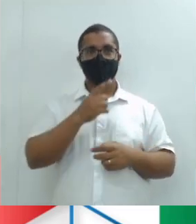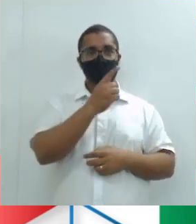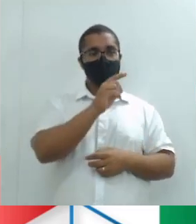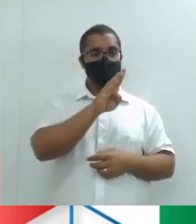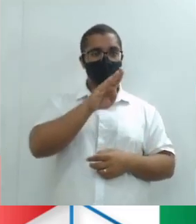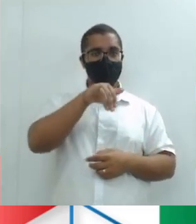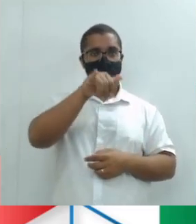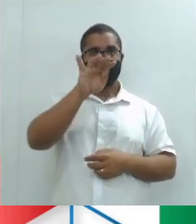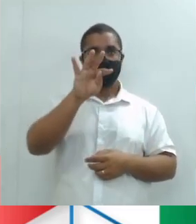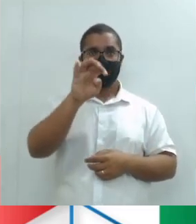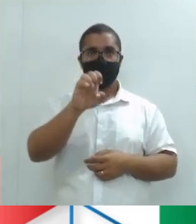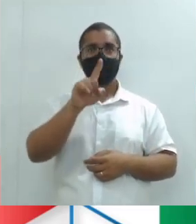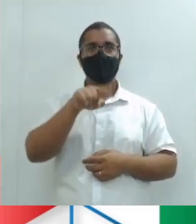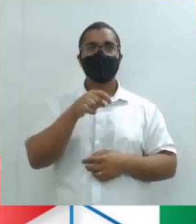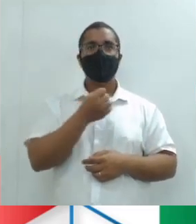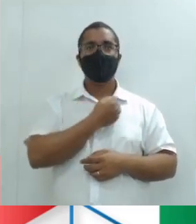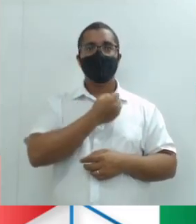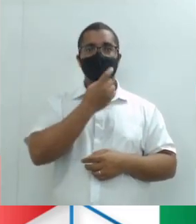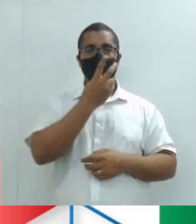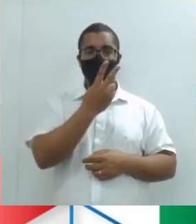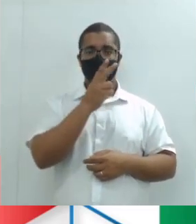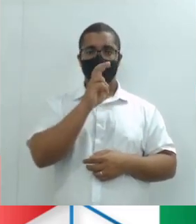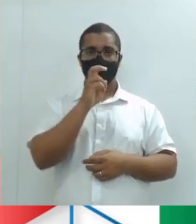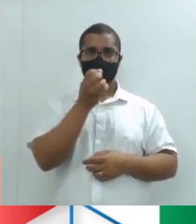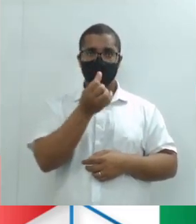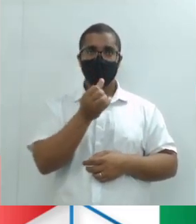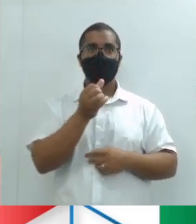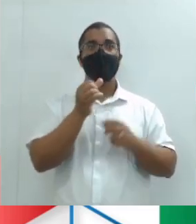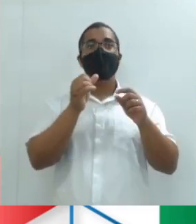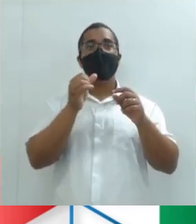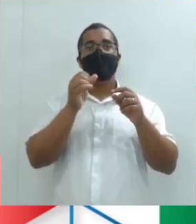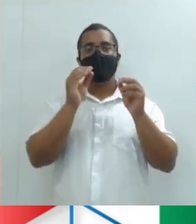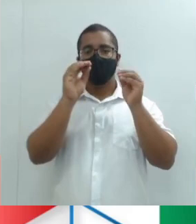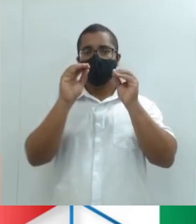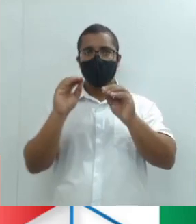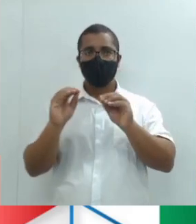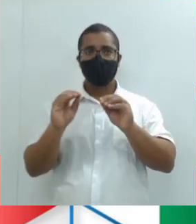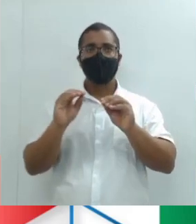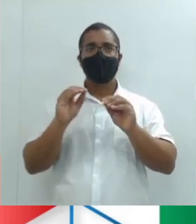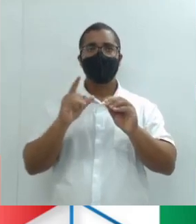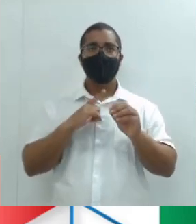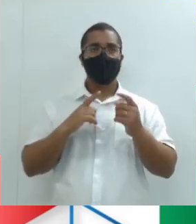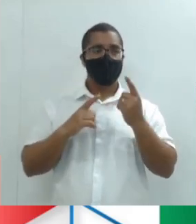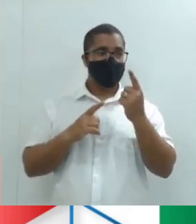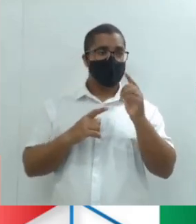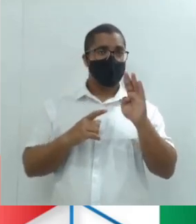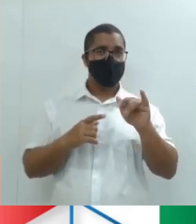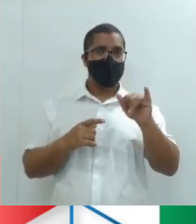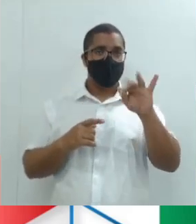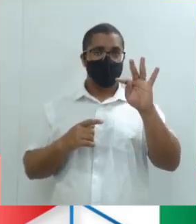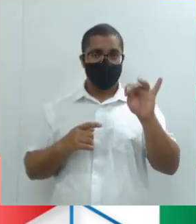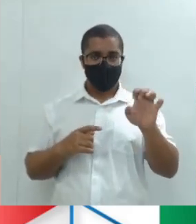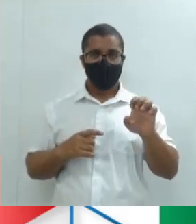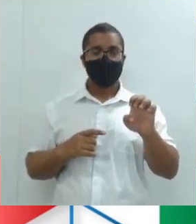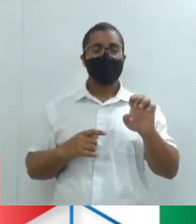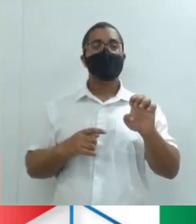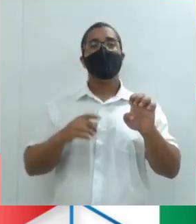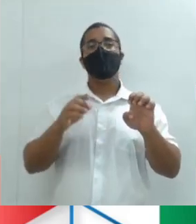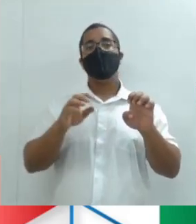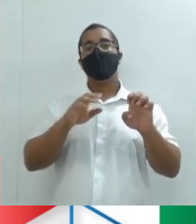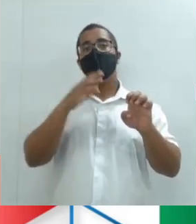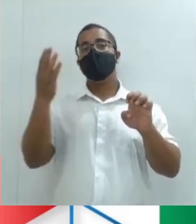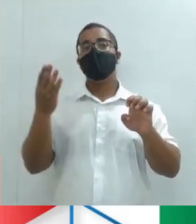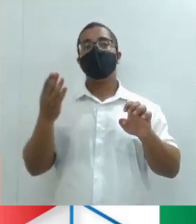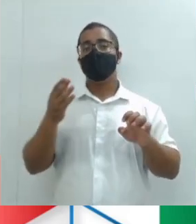256 caracteres, ele vai ser escrito ou dessa forma, 1 byte ou 2 elevado a 8. Ou você pode também